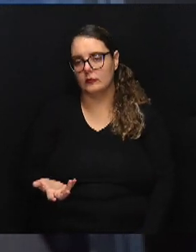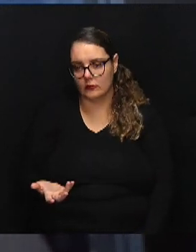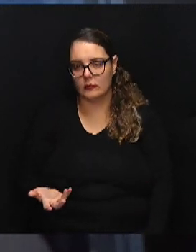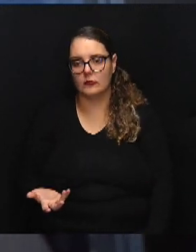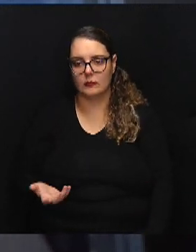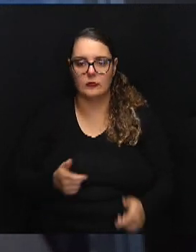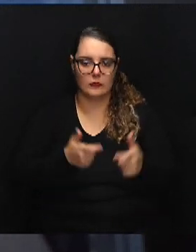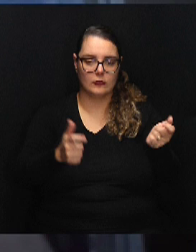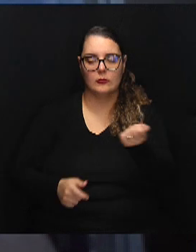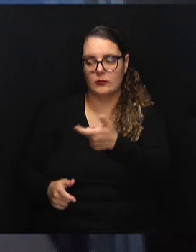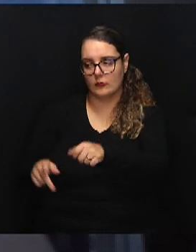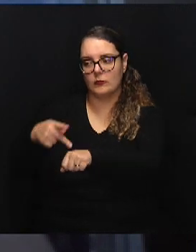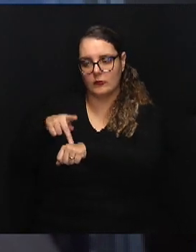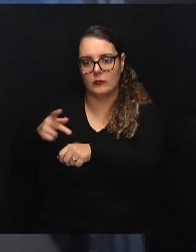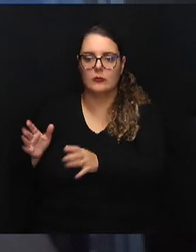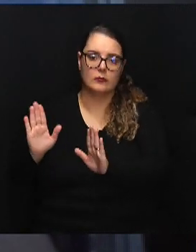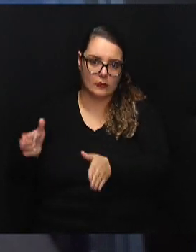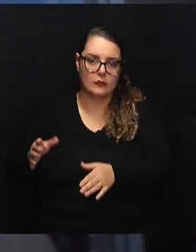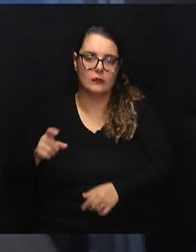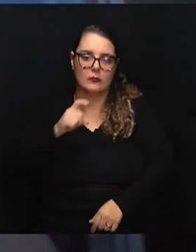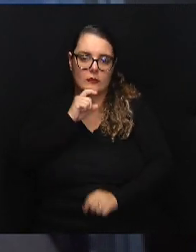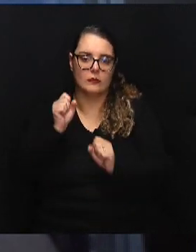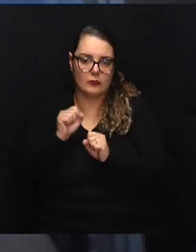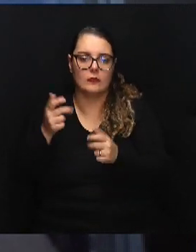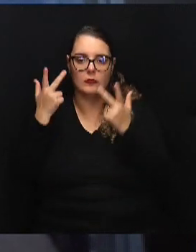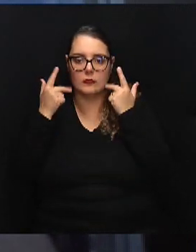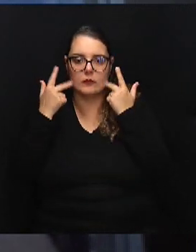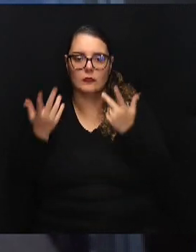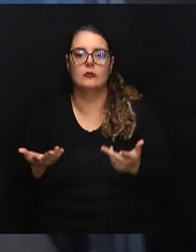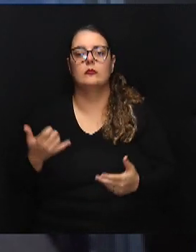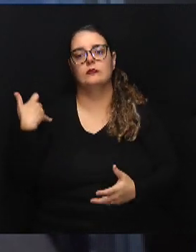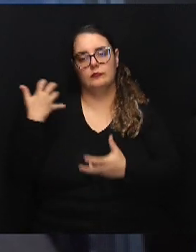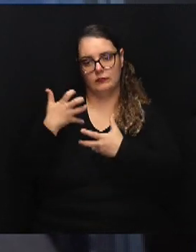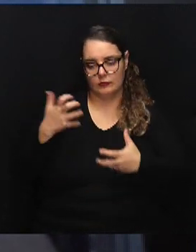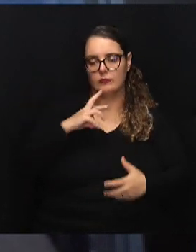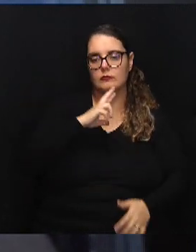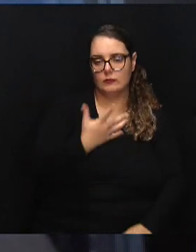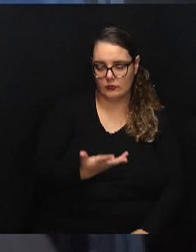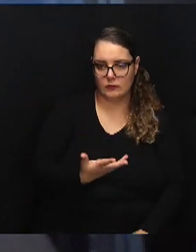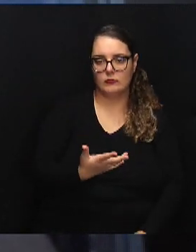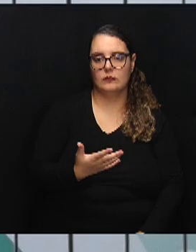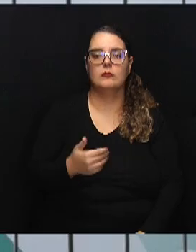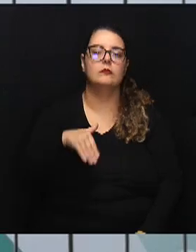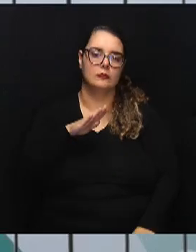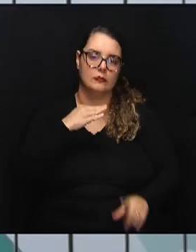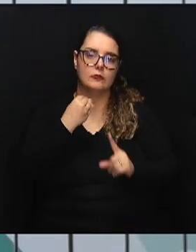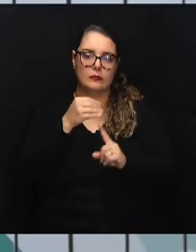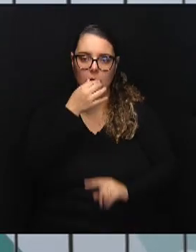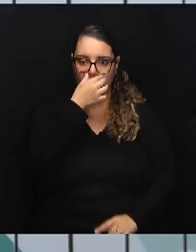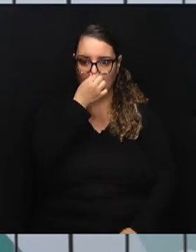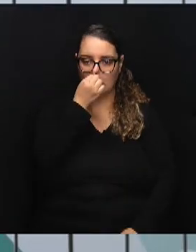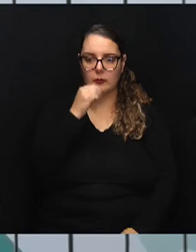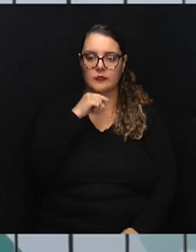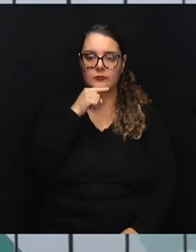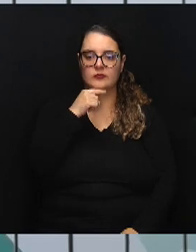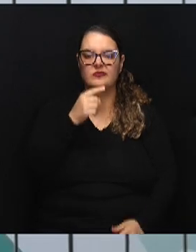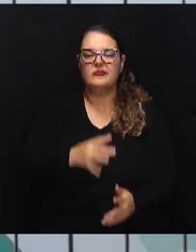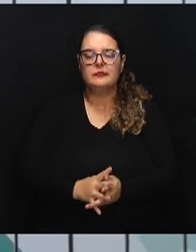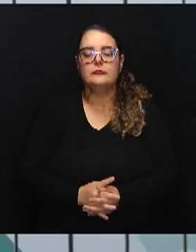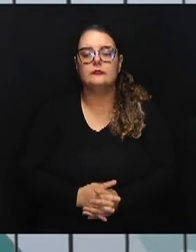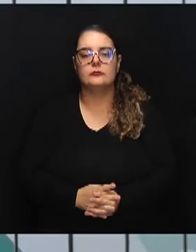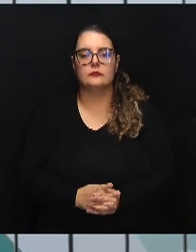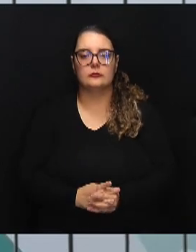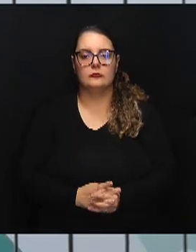os que já têm problema cardiovascular, são mais vulneráveis. Até uma dúvida, doutora, que a